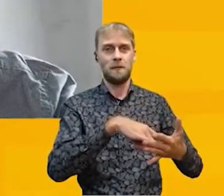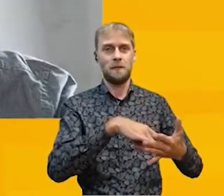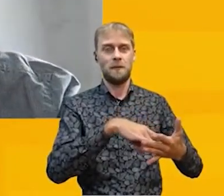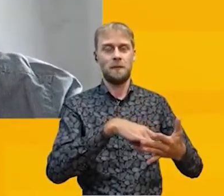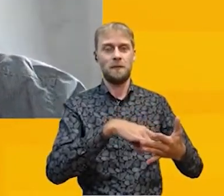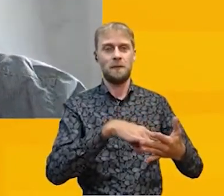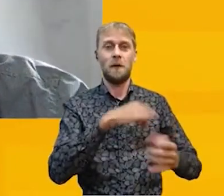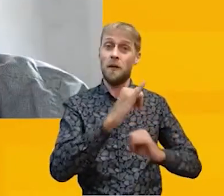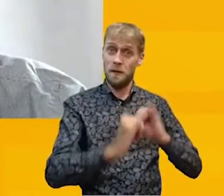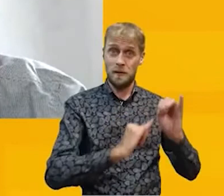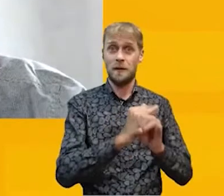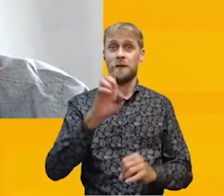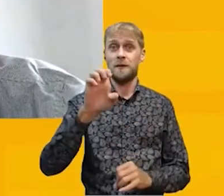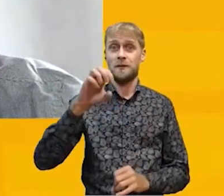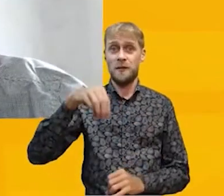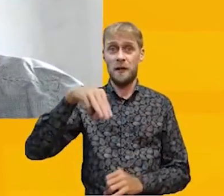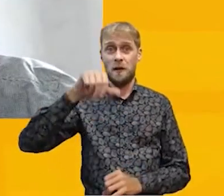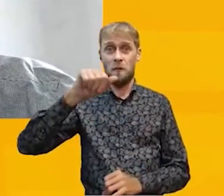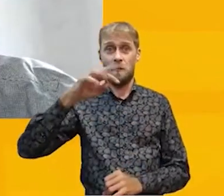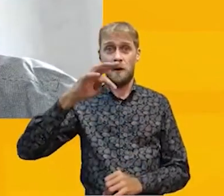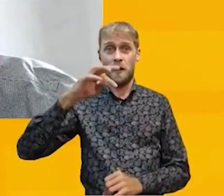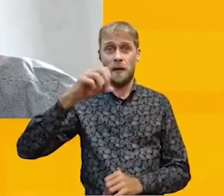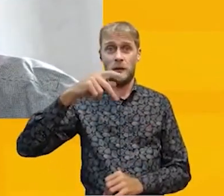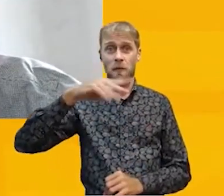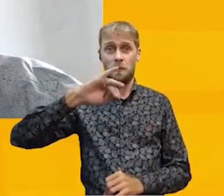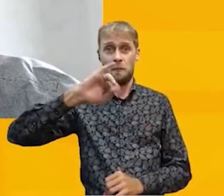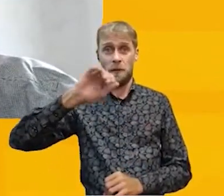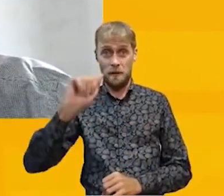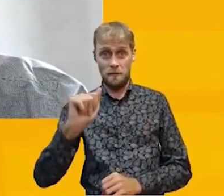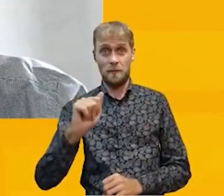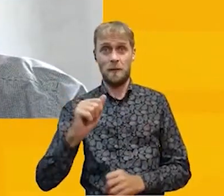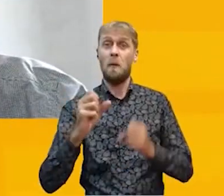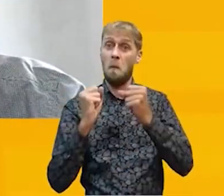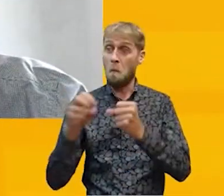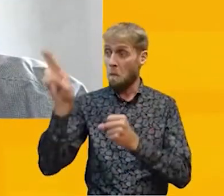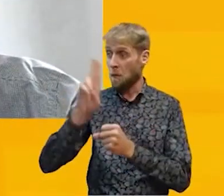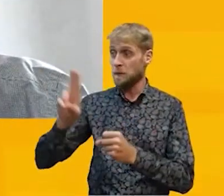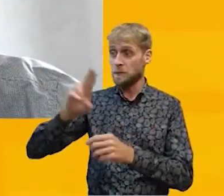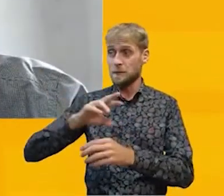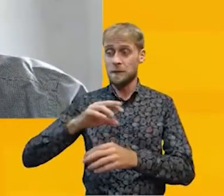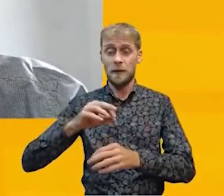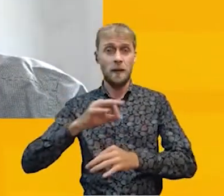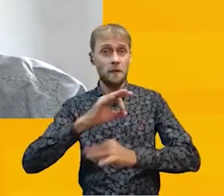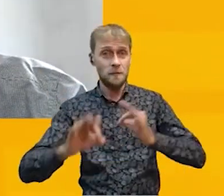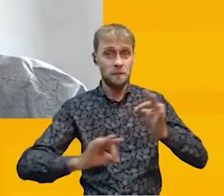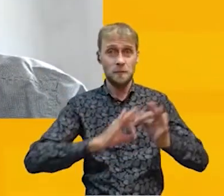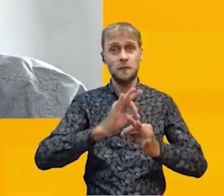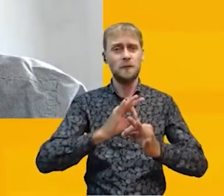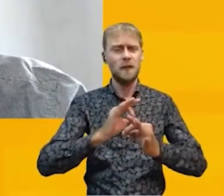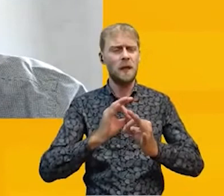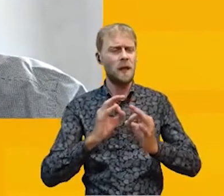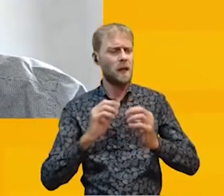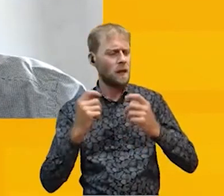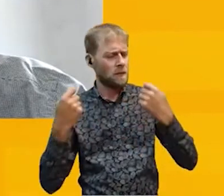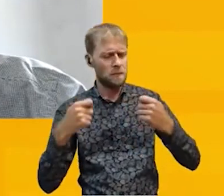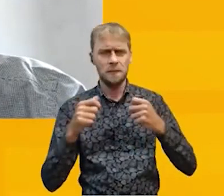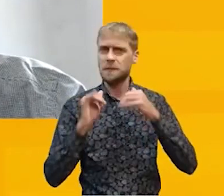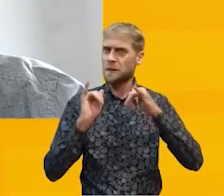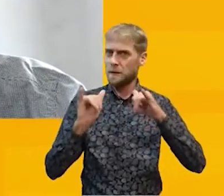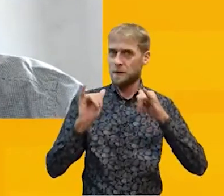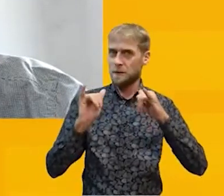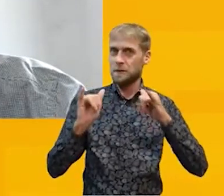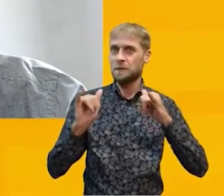possa utilizar essa plataforma nos nossos projetos e tudo que a gente precisar de passar de